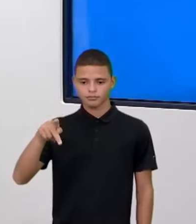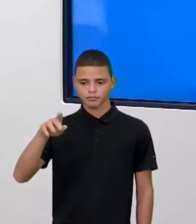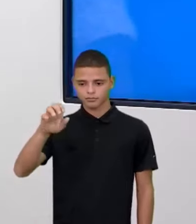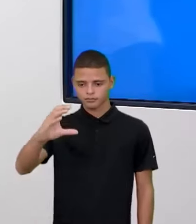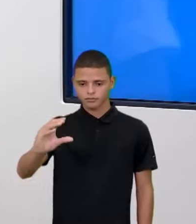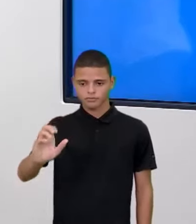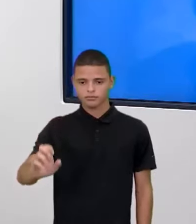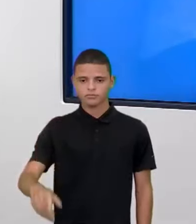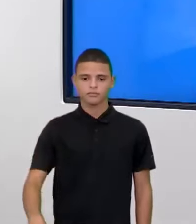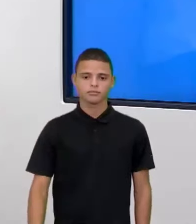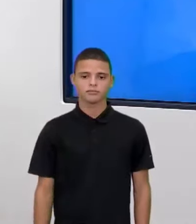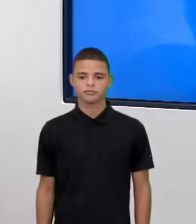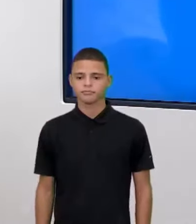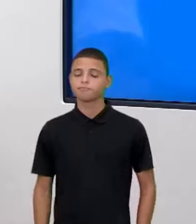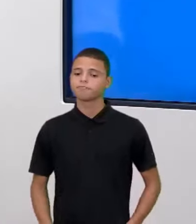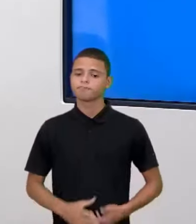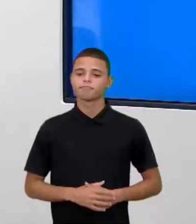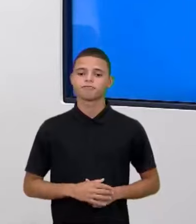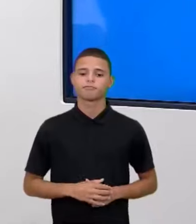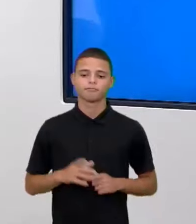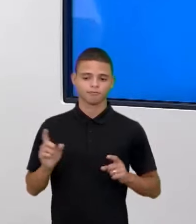bateria.